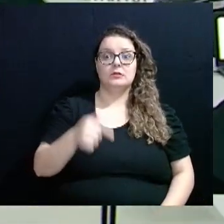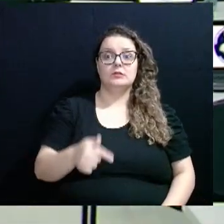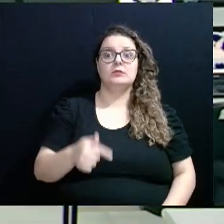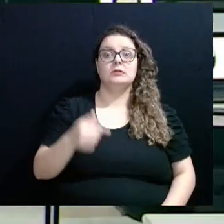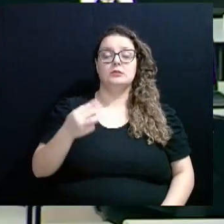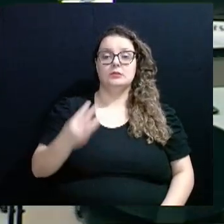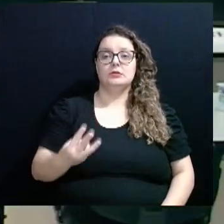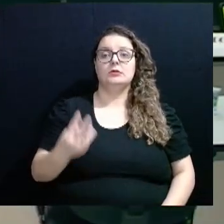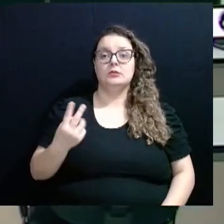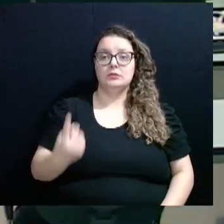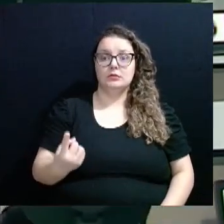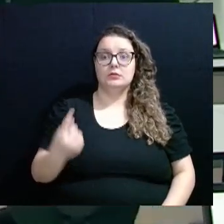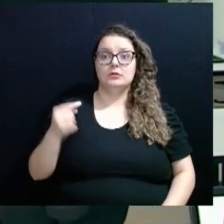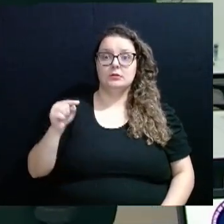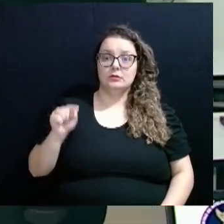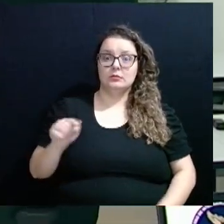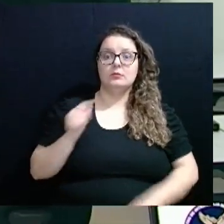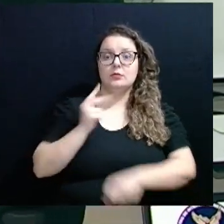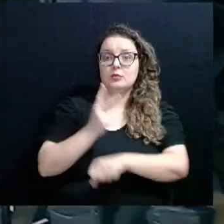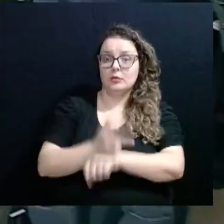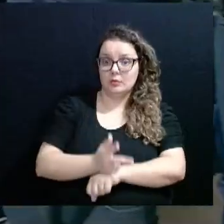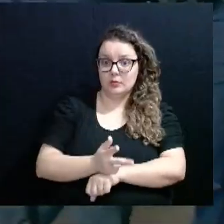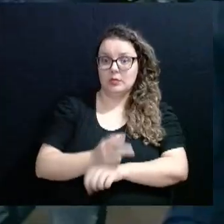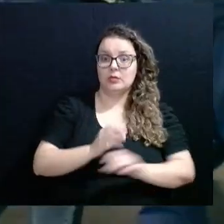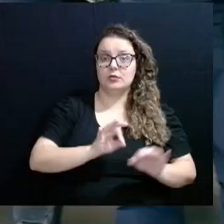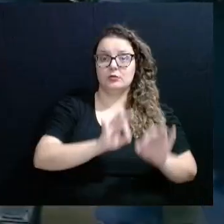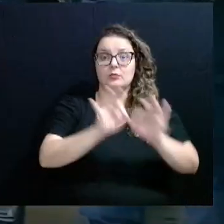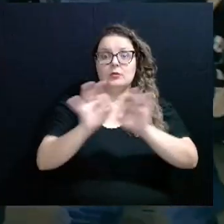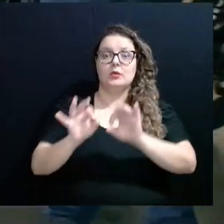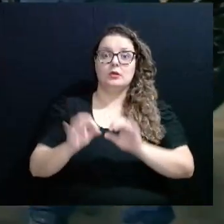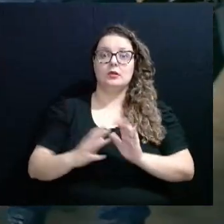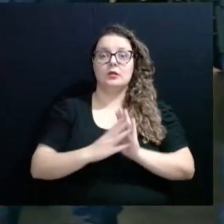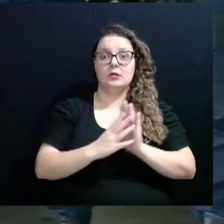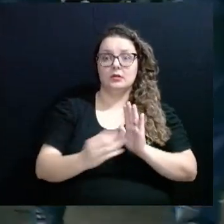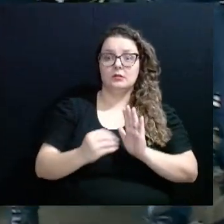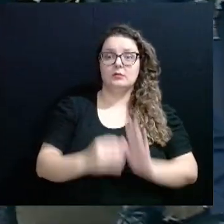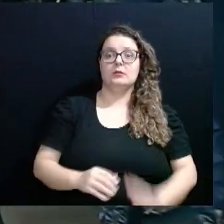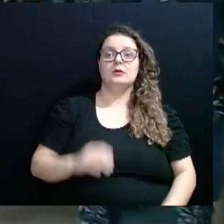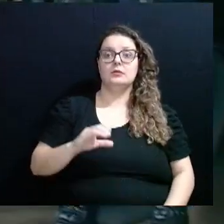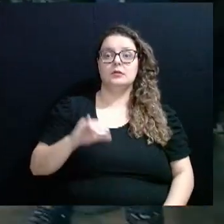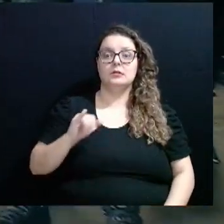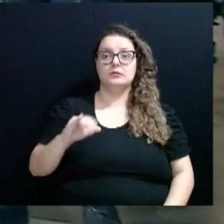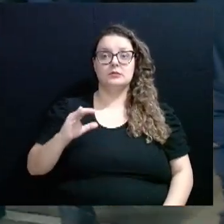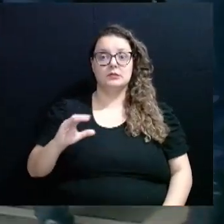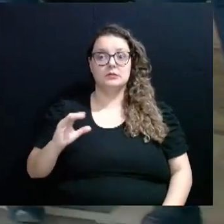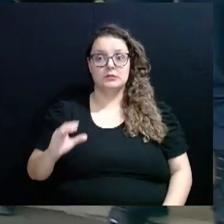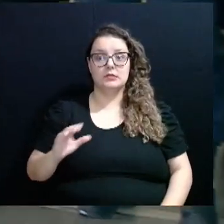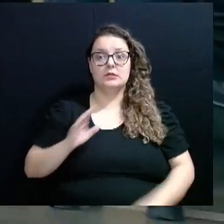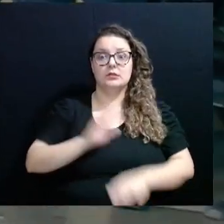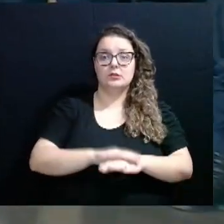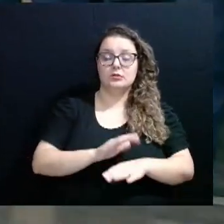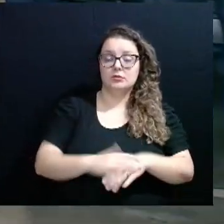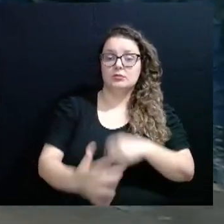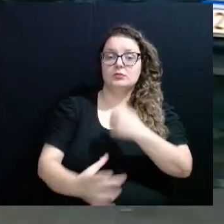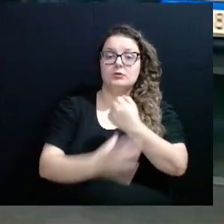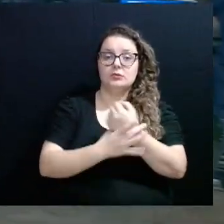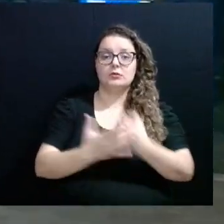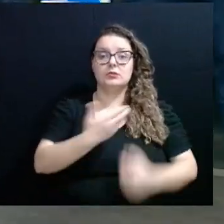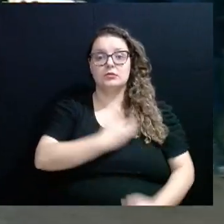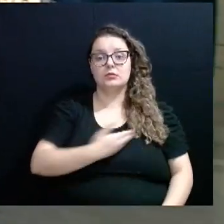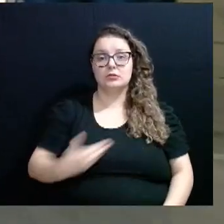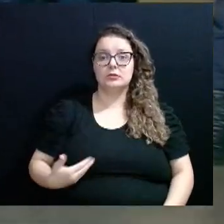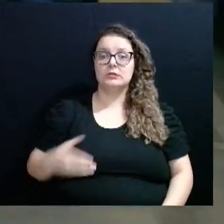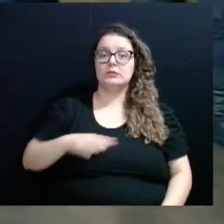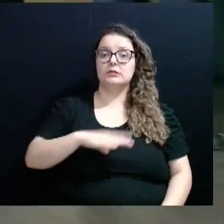4.731 câmeras de monitoramento espelhadas pelo CICC, que atua na segurança pública de Campinas,